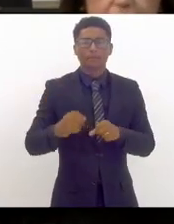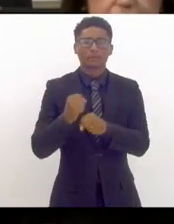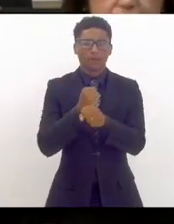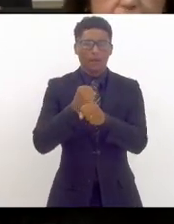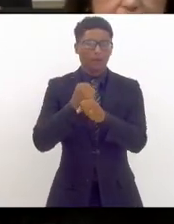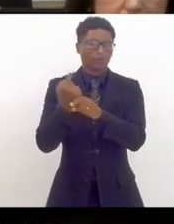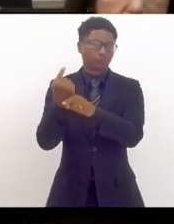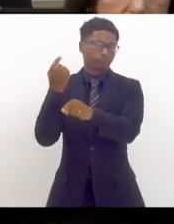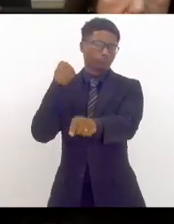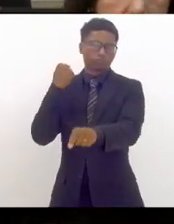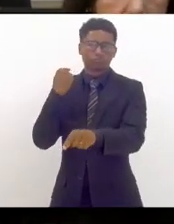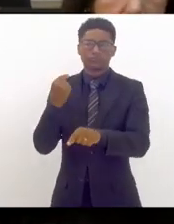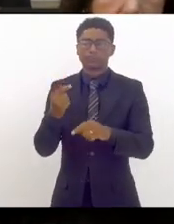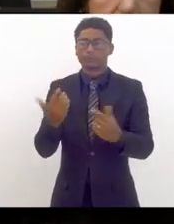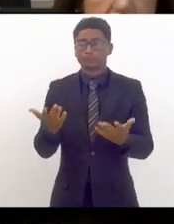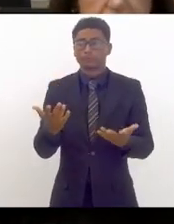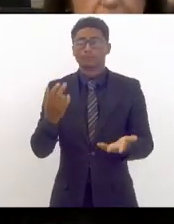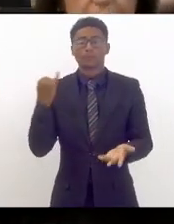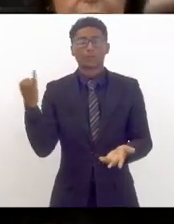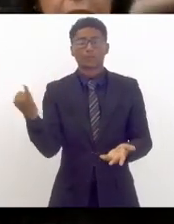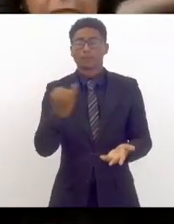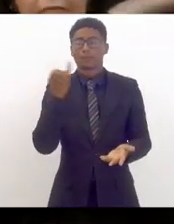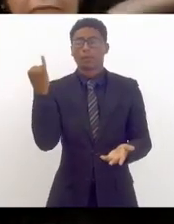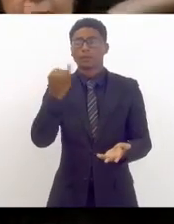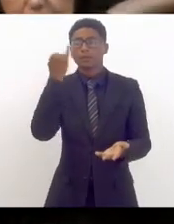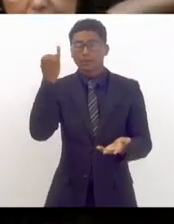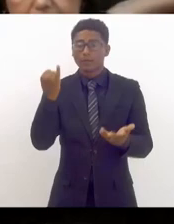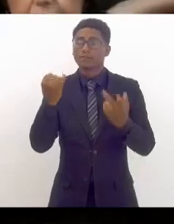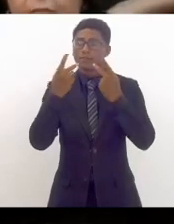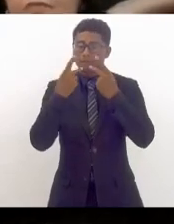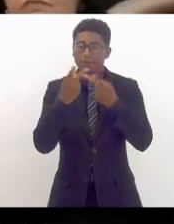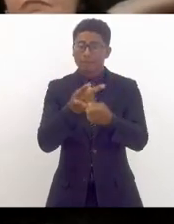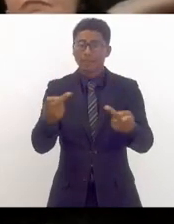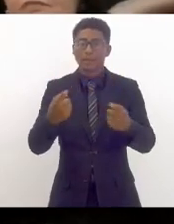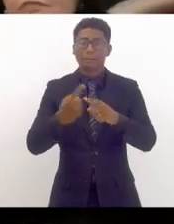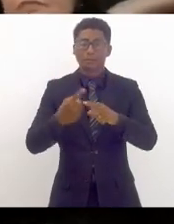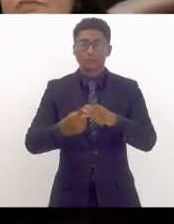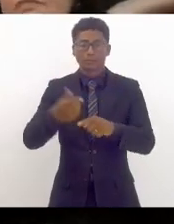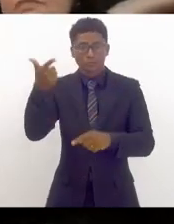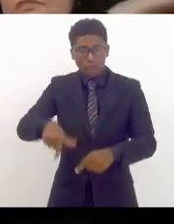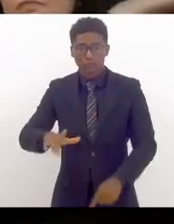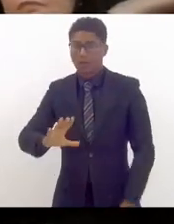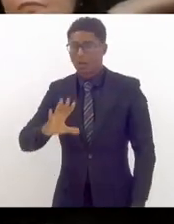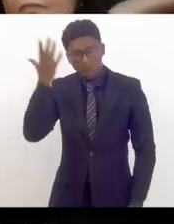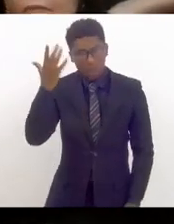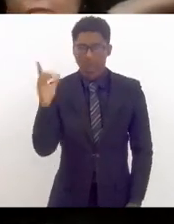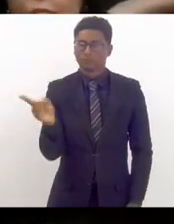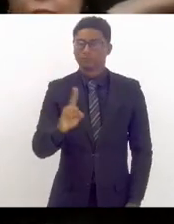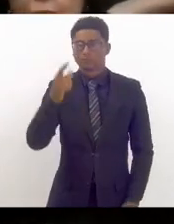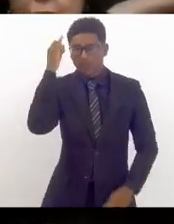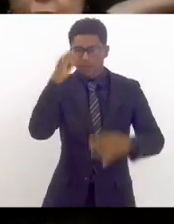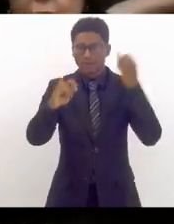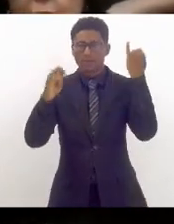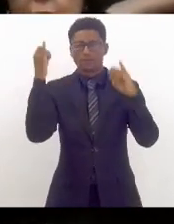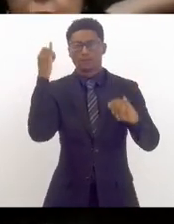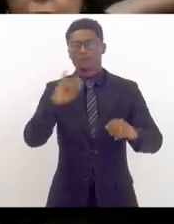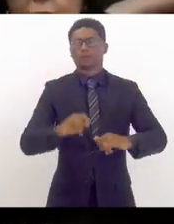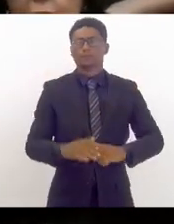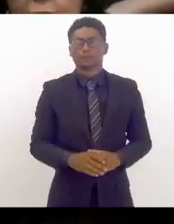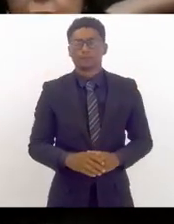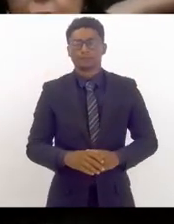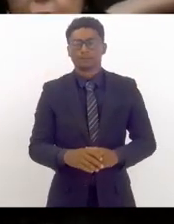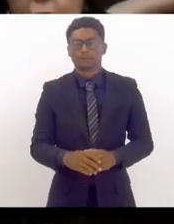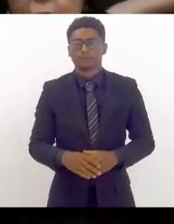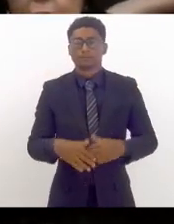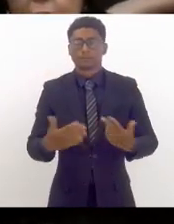Mas, às vezes, é bom lembrar para que isso não aconteça outra vez. E, felizmente, em bom tempo, os poderes